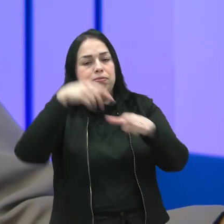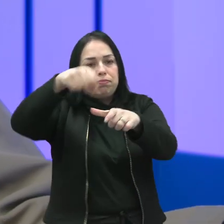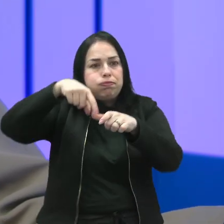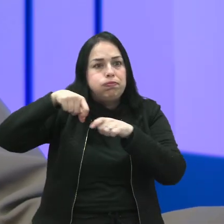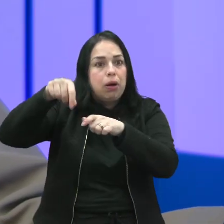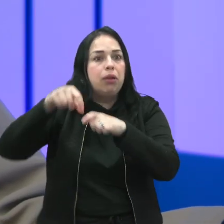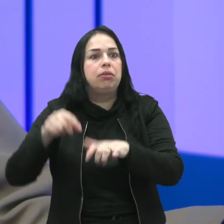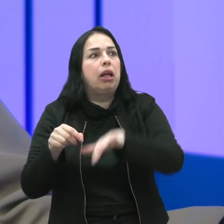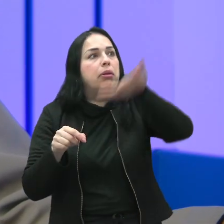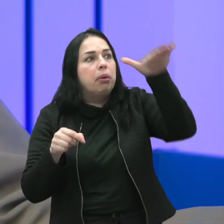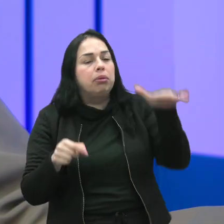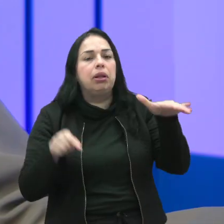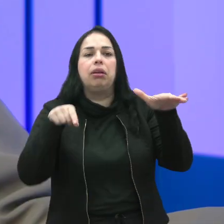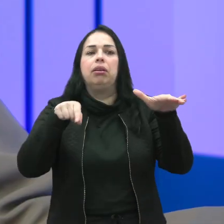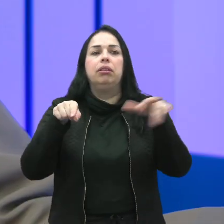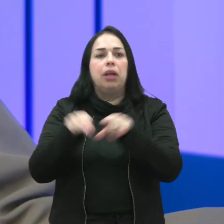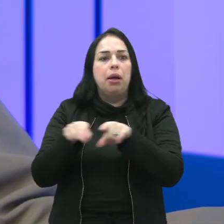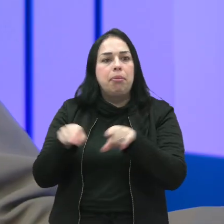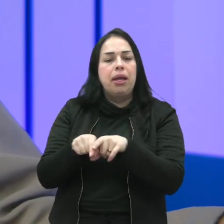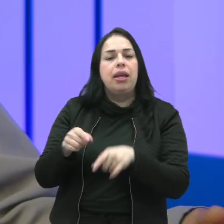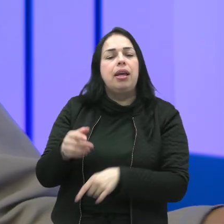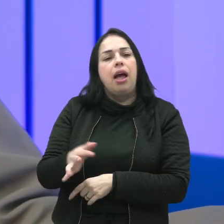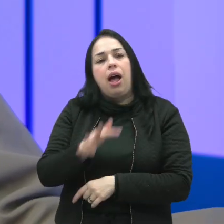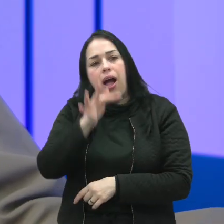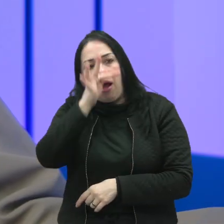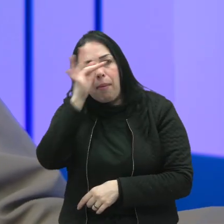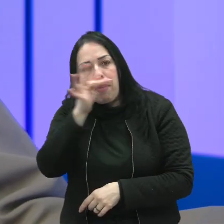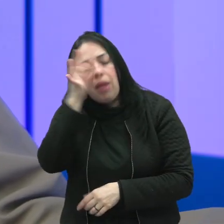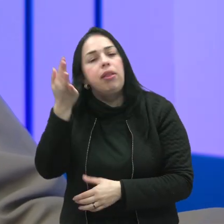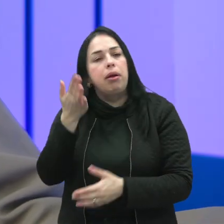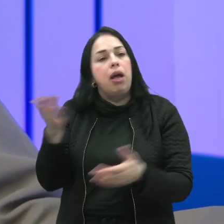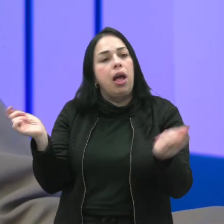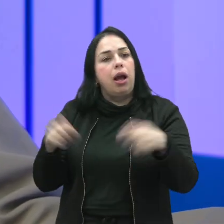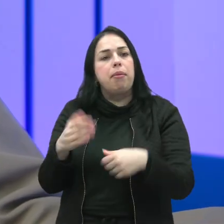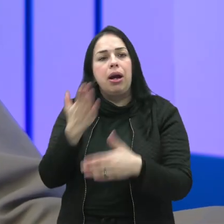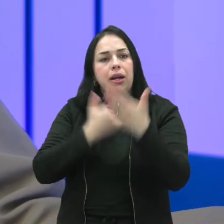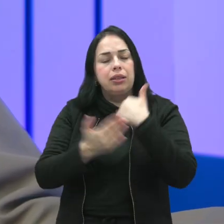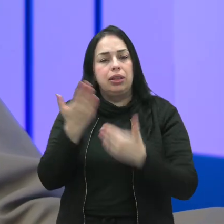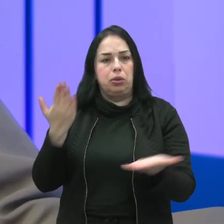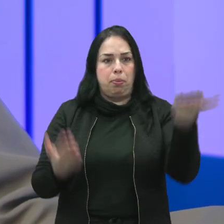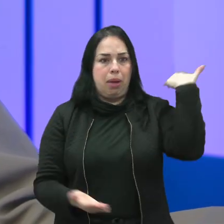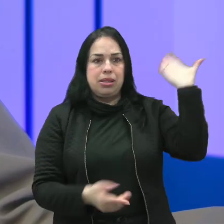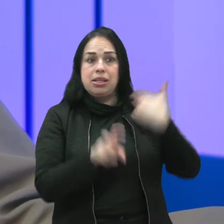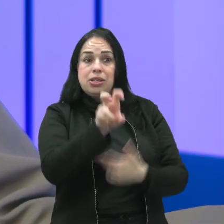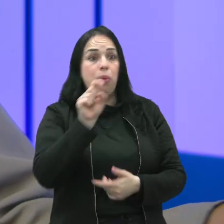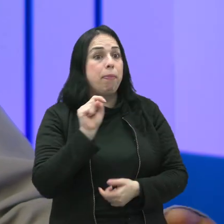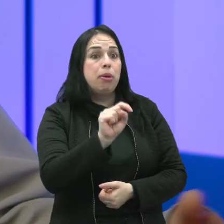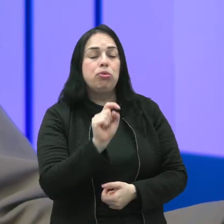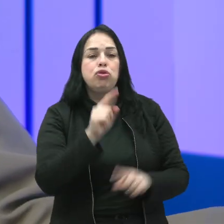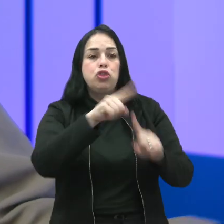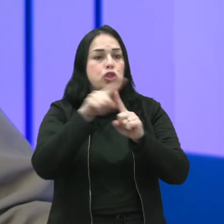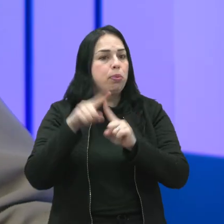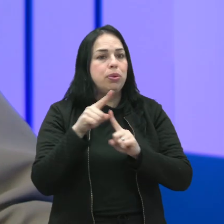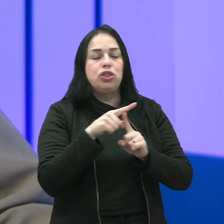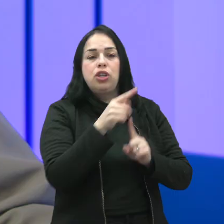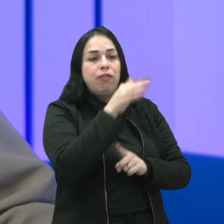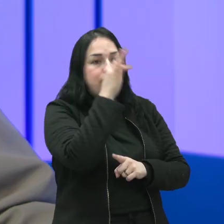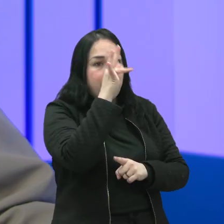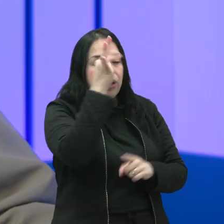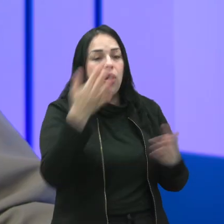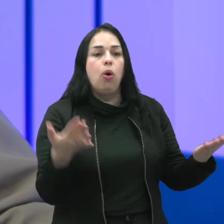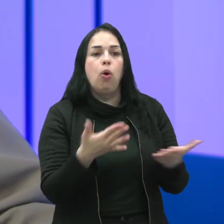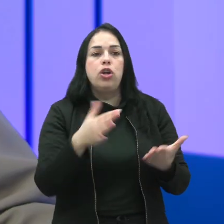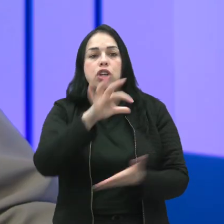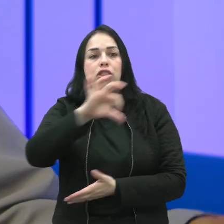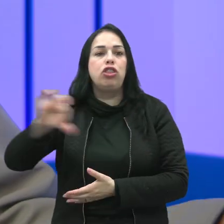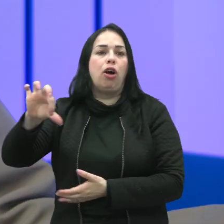gente tem uma diversidade grande de plantas que era a base da nossa alimentação, né? A base da nossa alimentação tinha 5.000 plantas, que era a base da nossa alimentação. Hoje já está reduzindo em 9